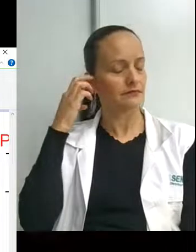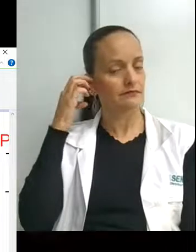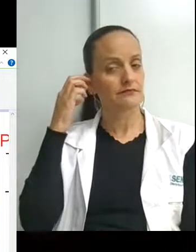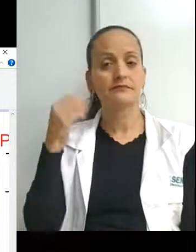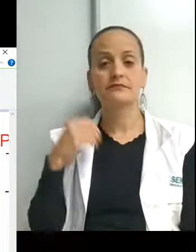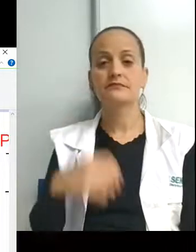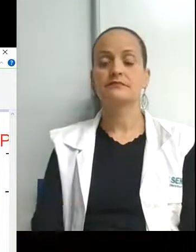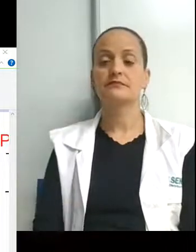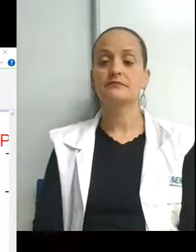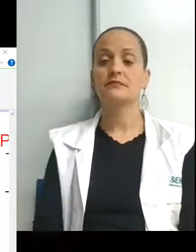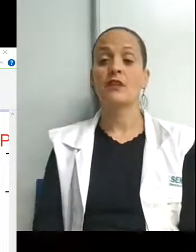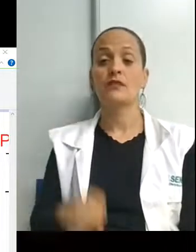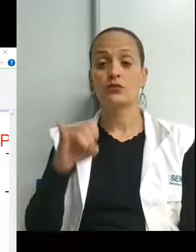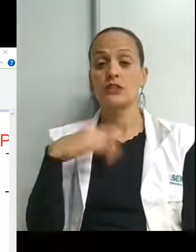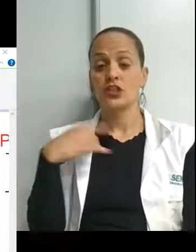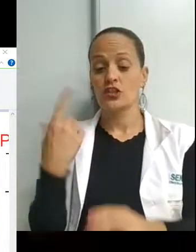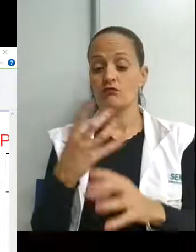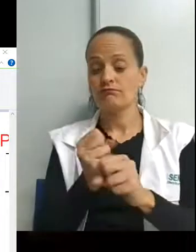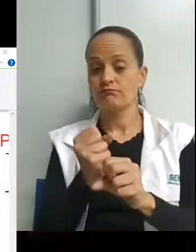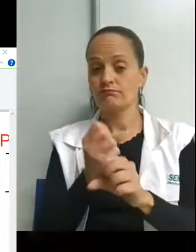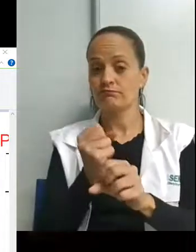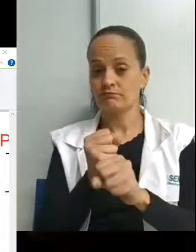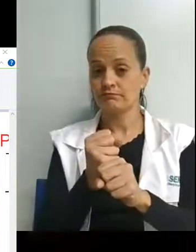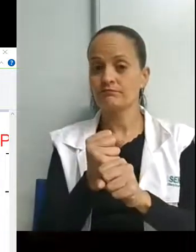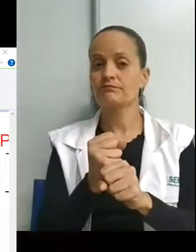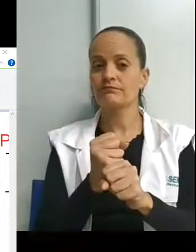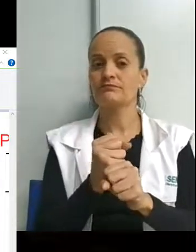isso aqui, essa continha, vou pegar aqui a calculadora.